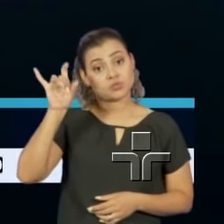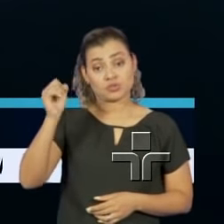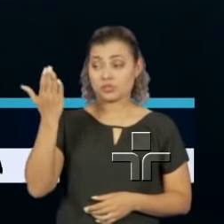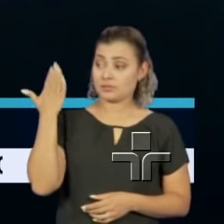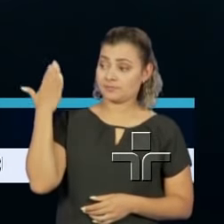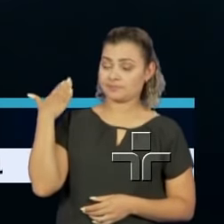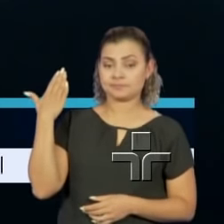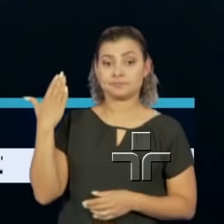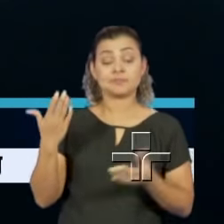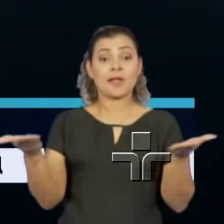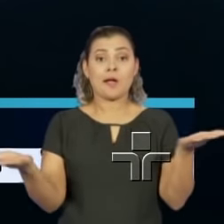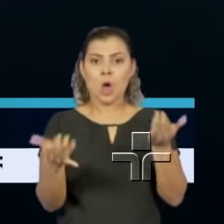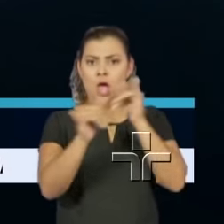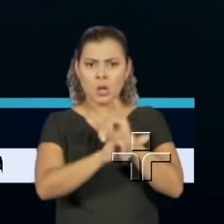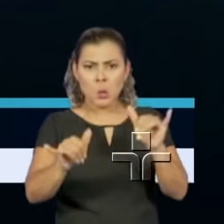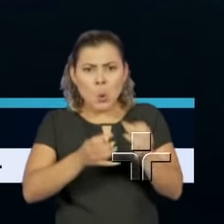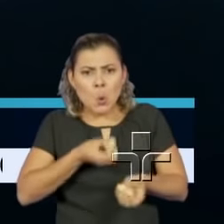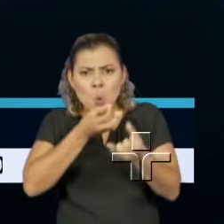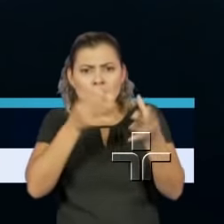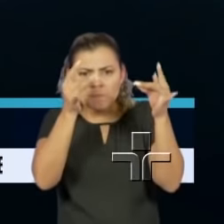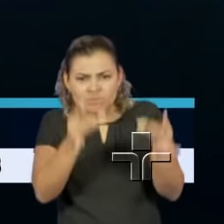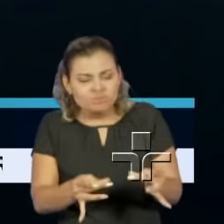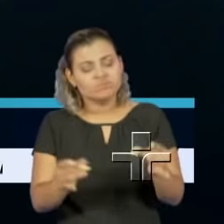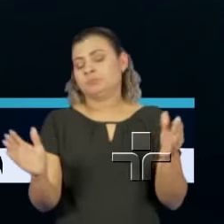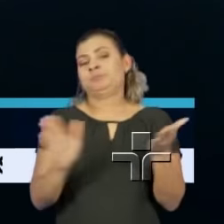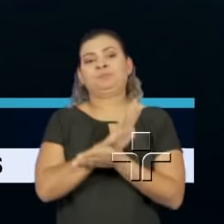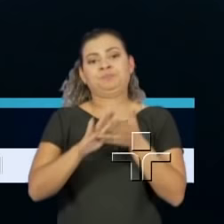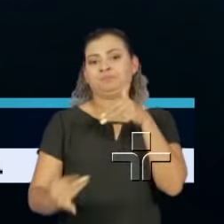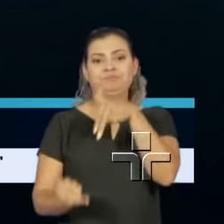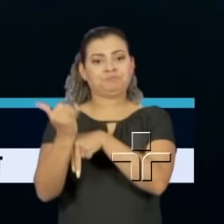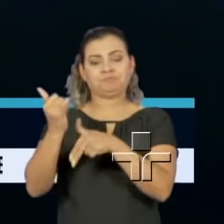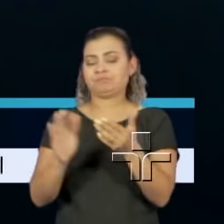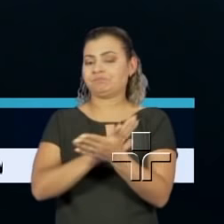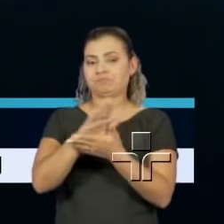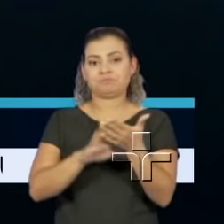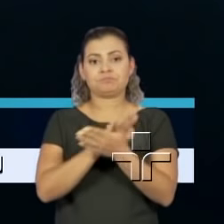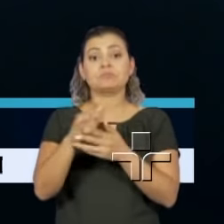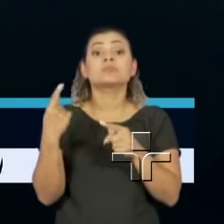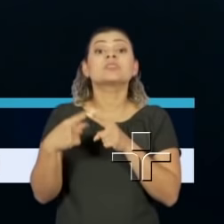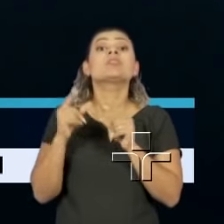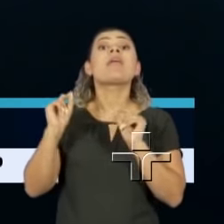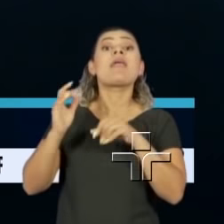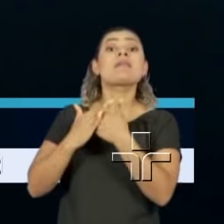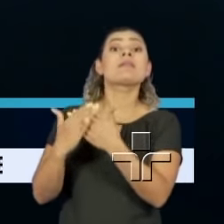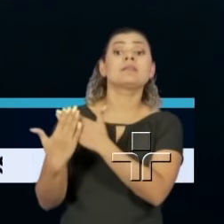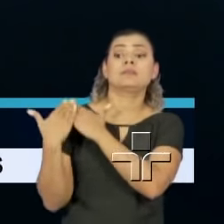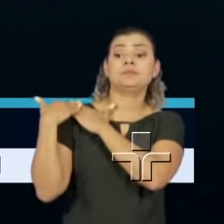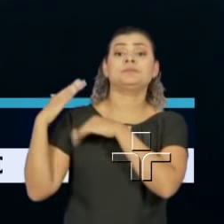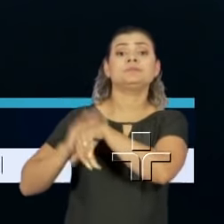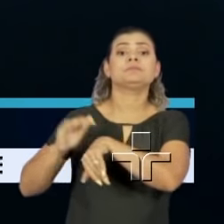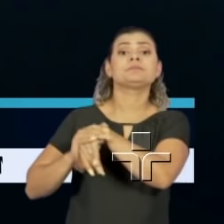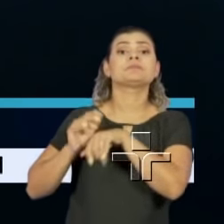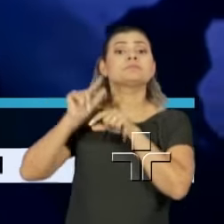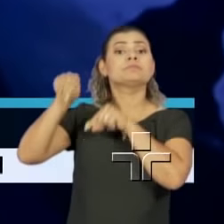enquanto, não foram divulgadas informações sobre vítimas e nem sobre a origem dos disparos.